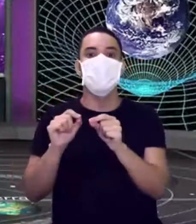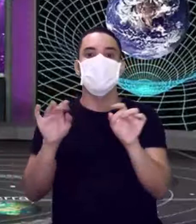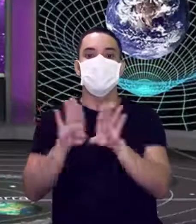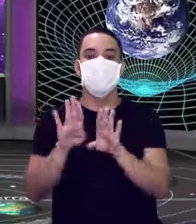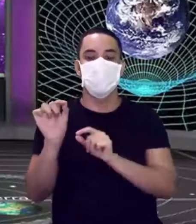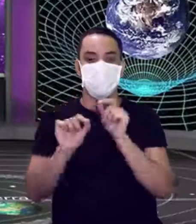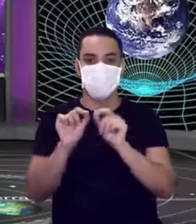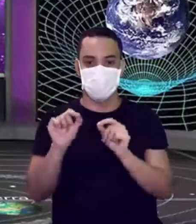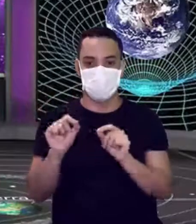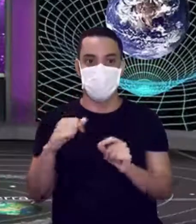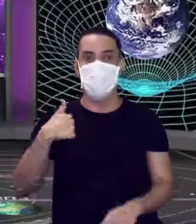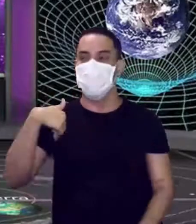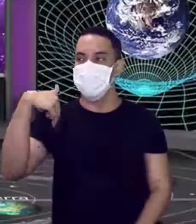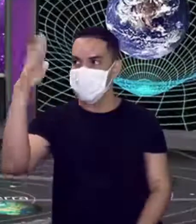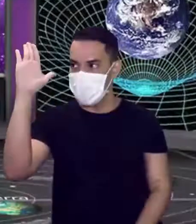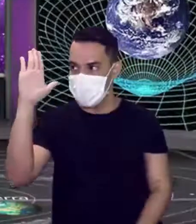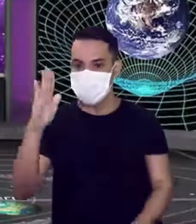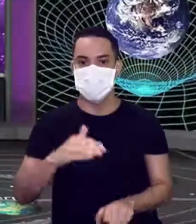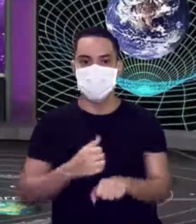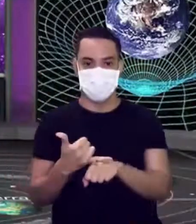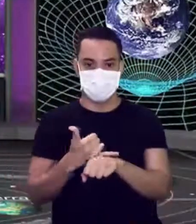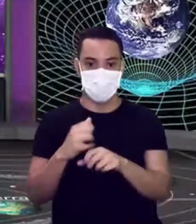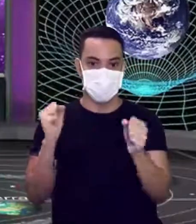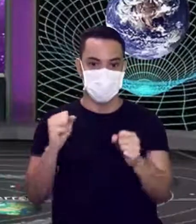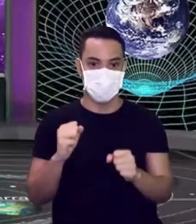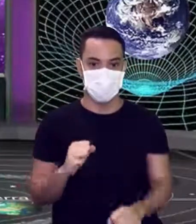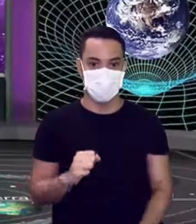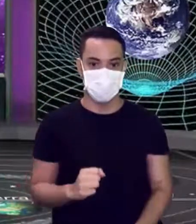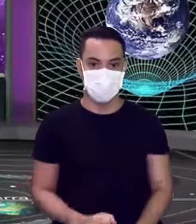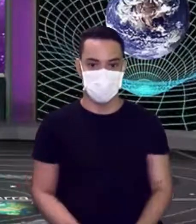ó? Eu vou atritar e eu posso tocar.